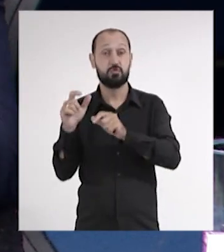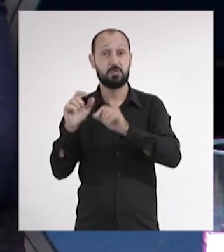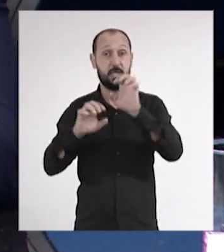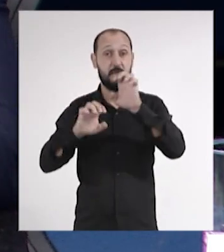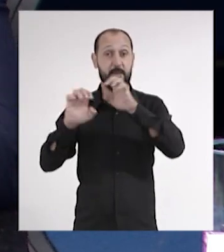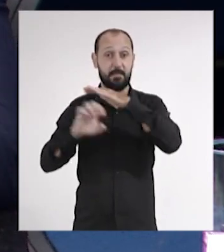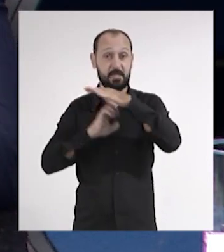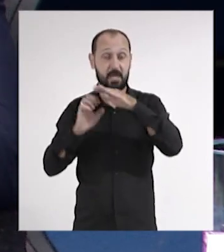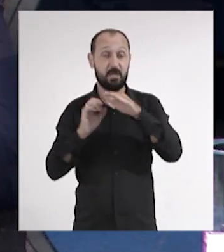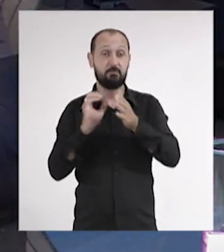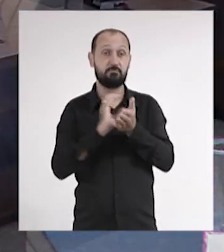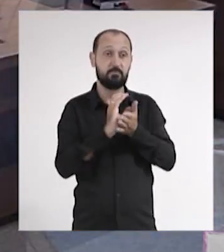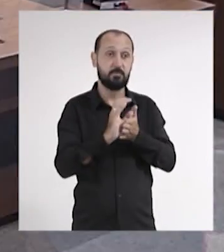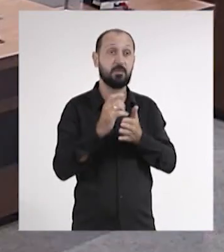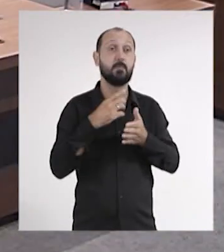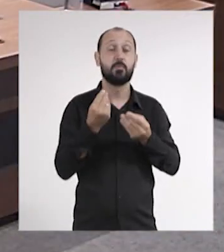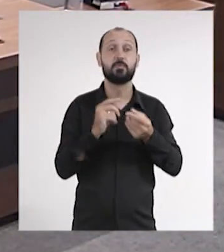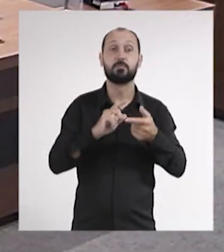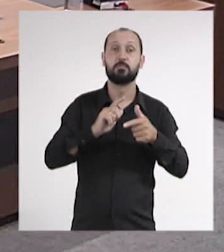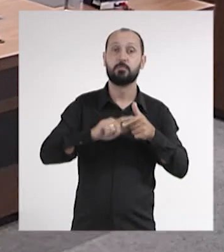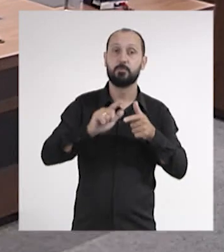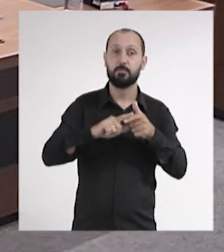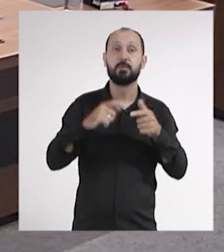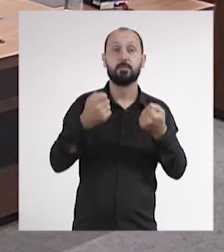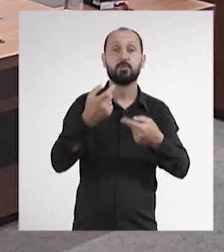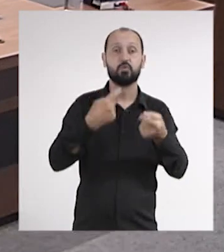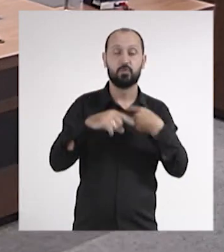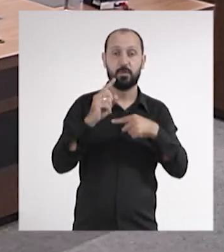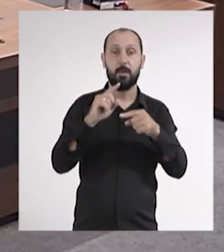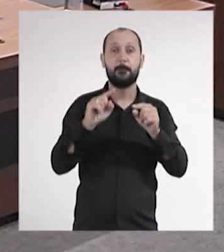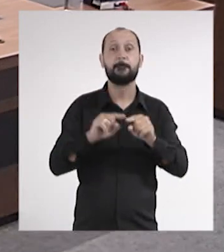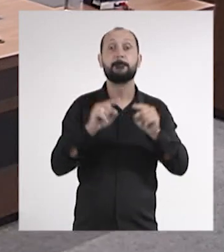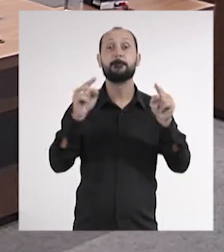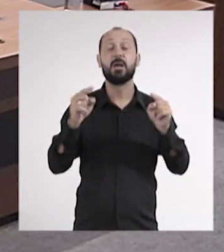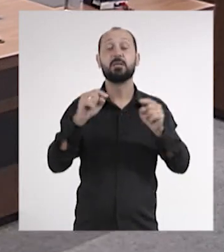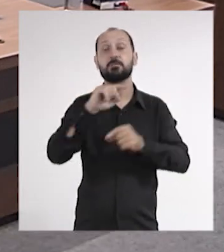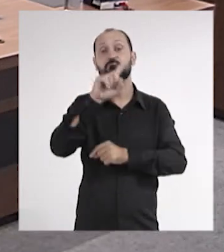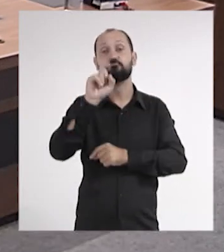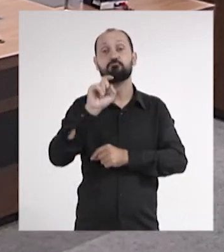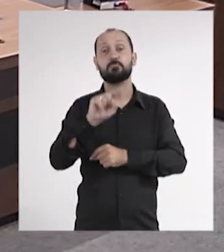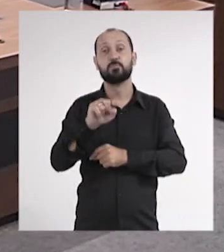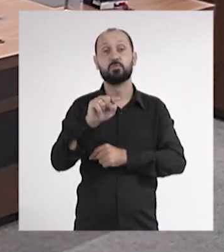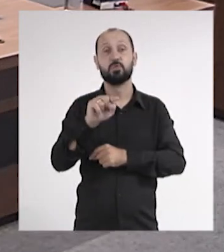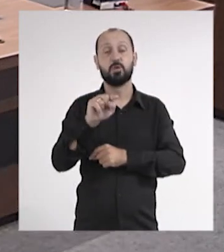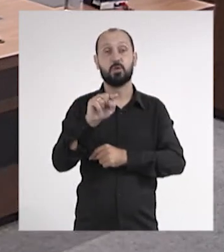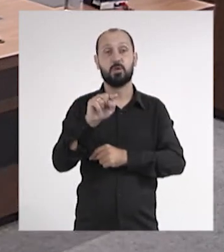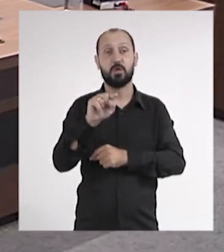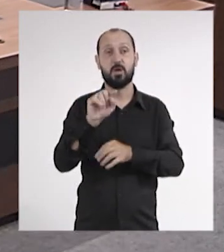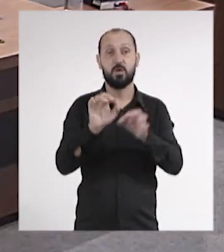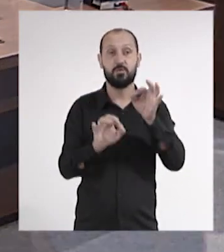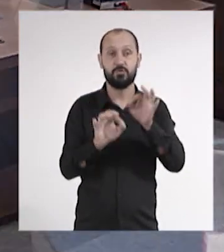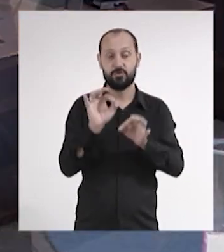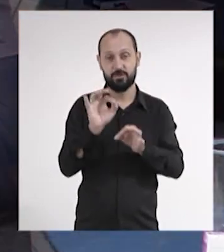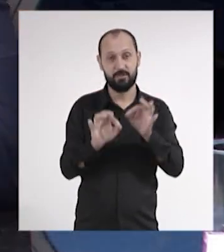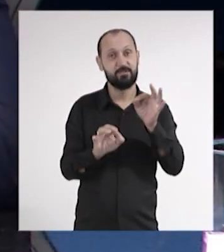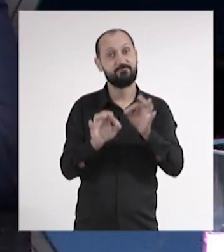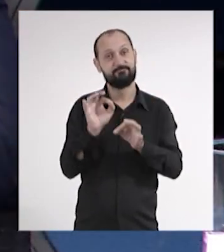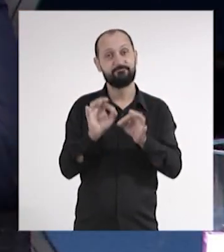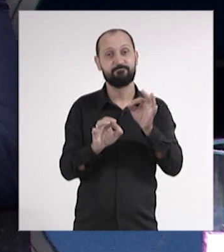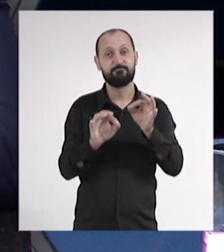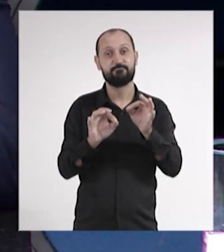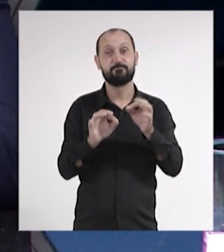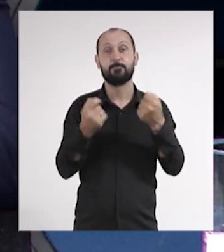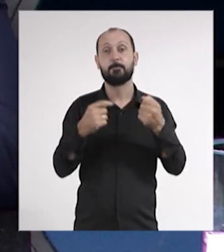muitos problemas no país por serem superados, mas a insegurança jurídica é um fator que